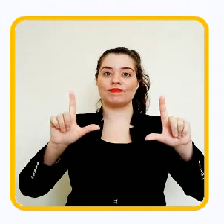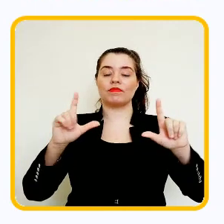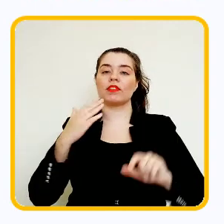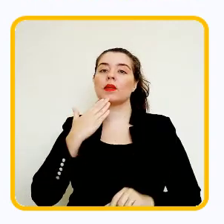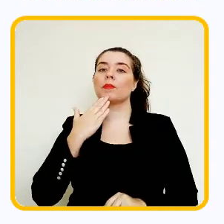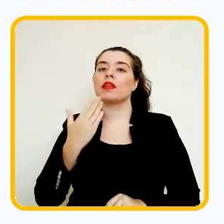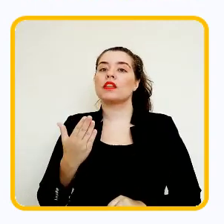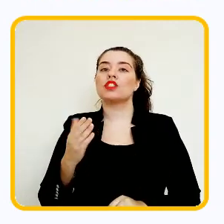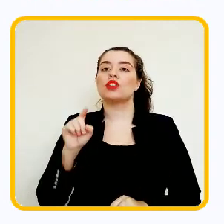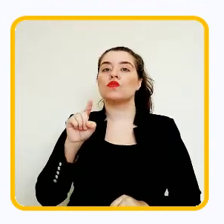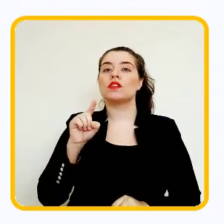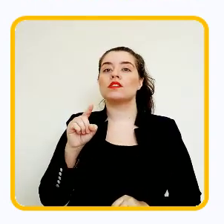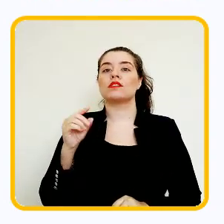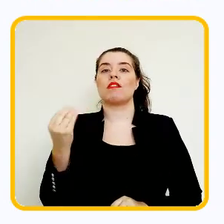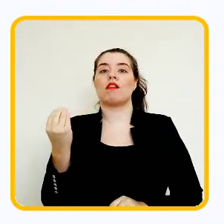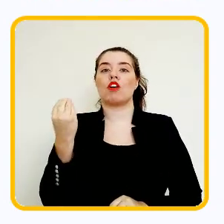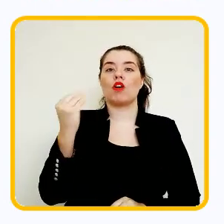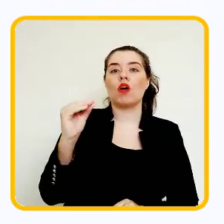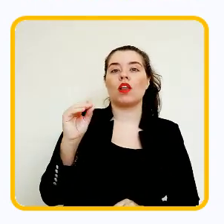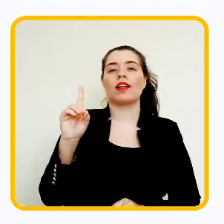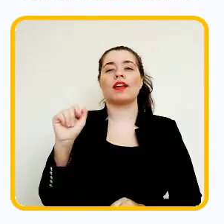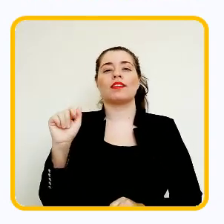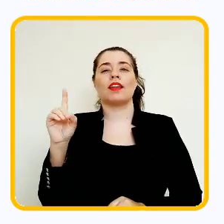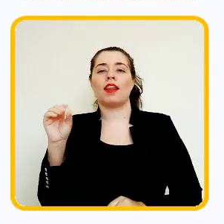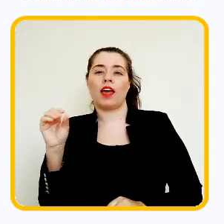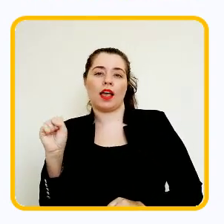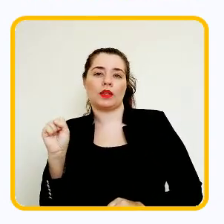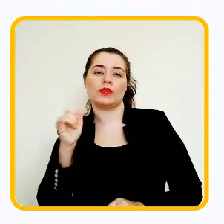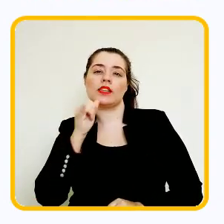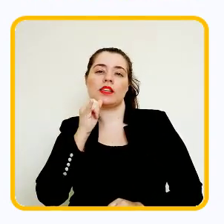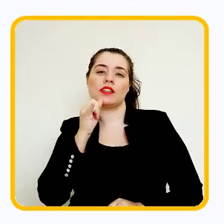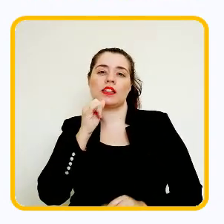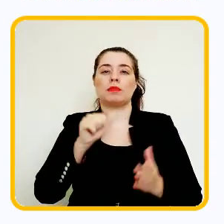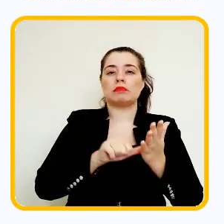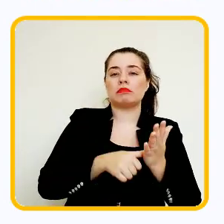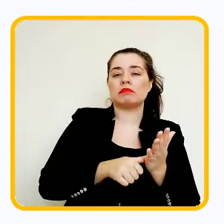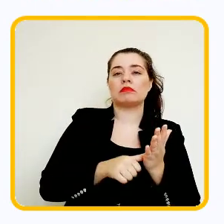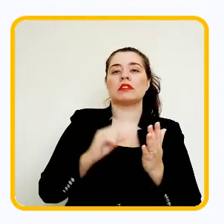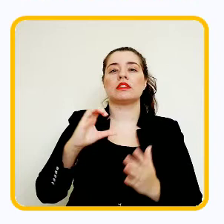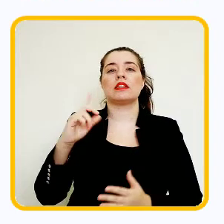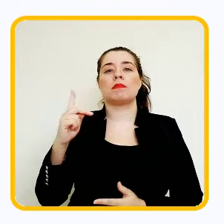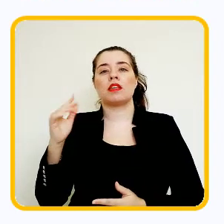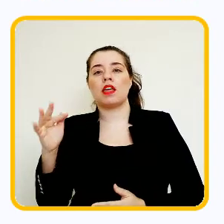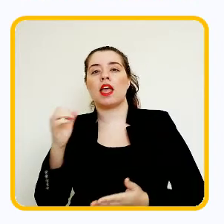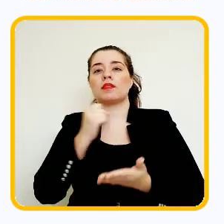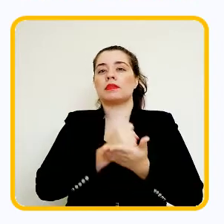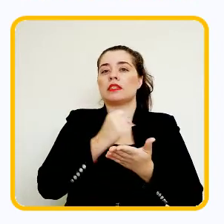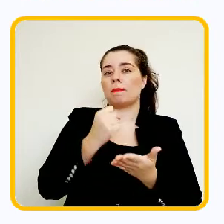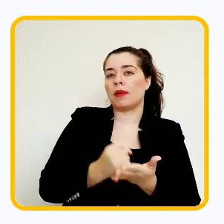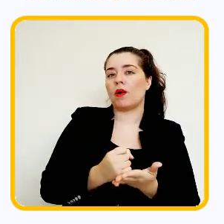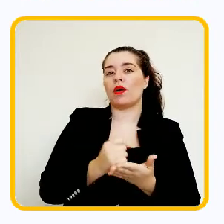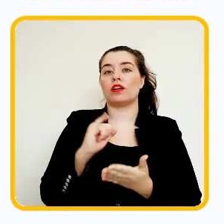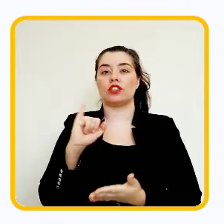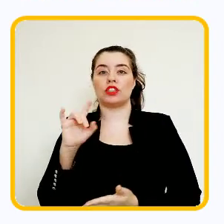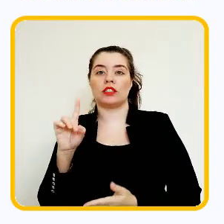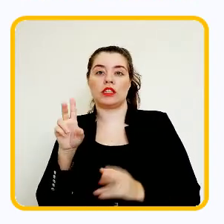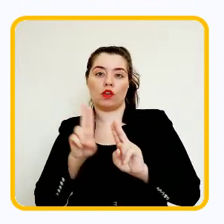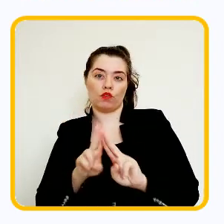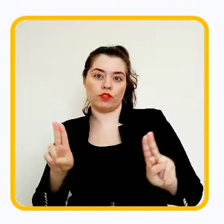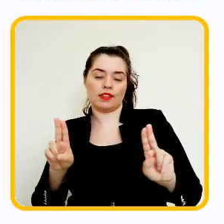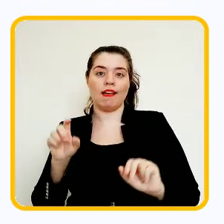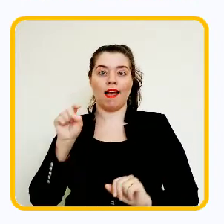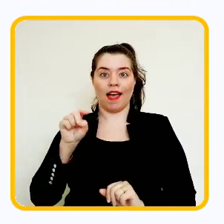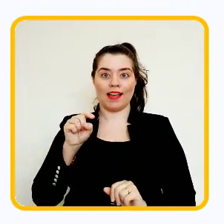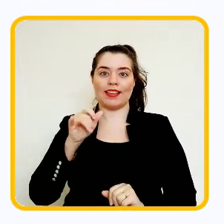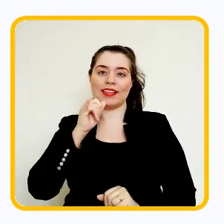seguinte, vai ser solicitado que você insira algum dado pessoal seu, CPF, passaporte, identidade, DUFSC. Aqui a